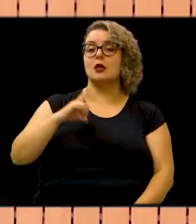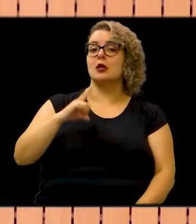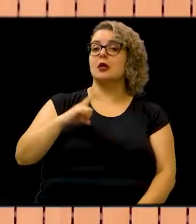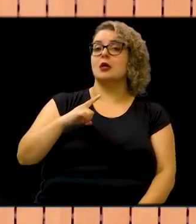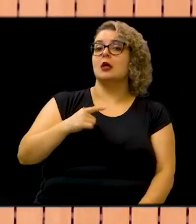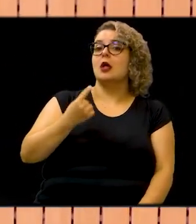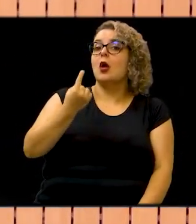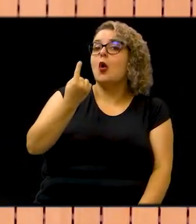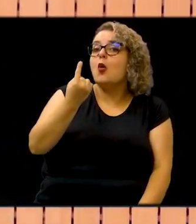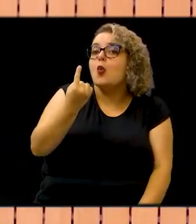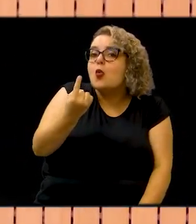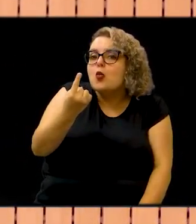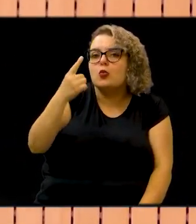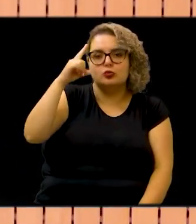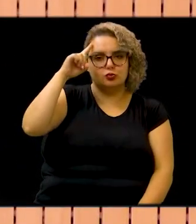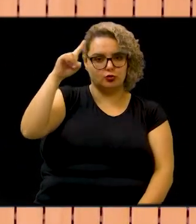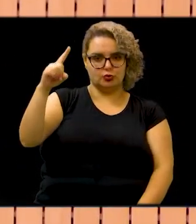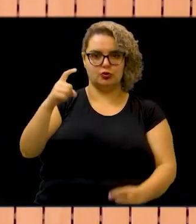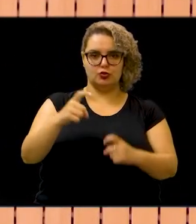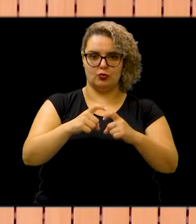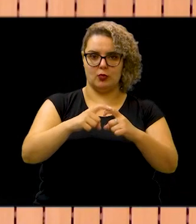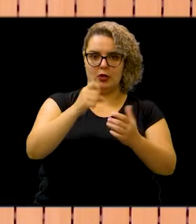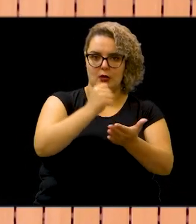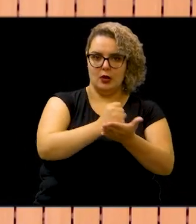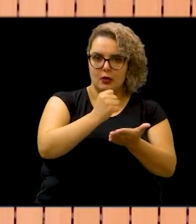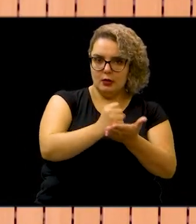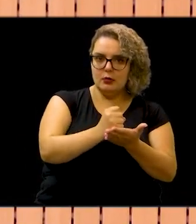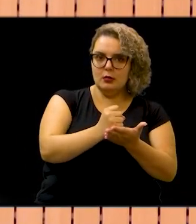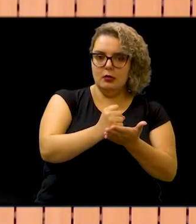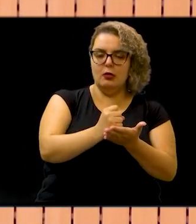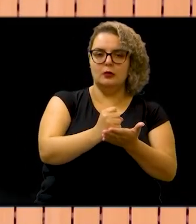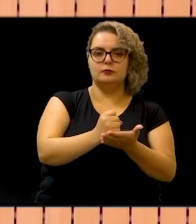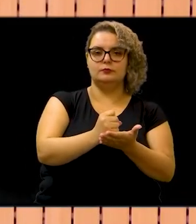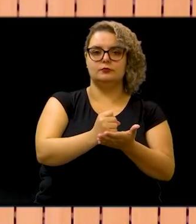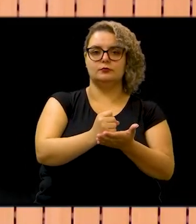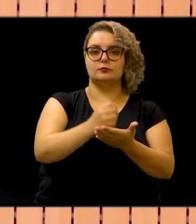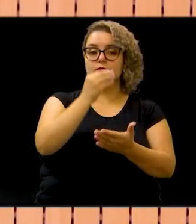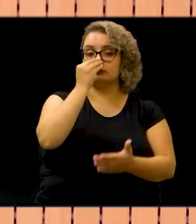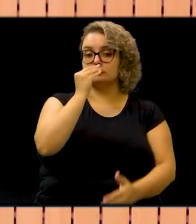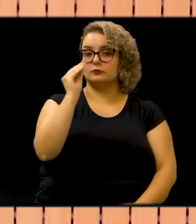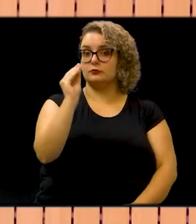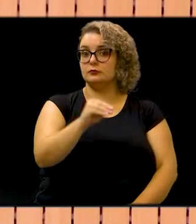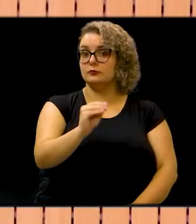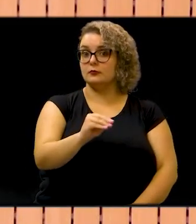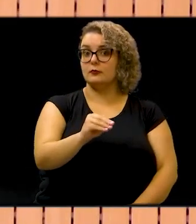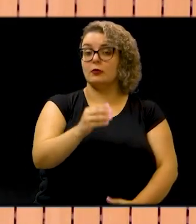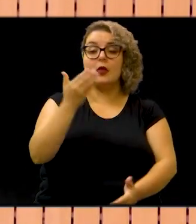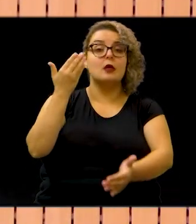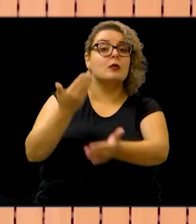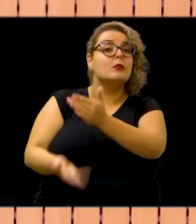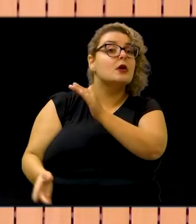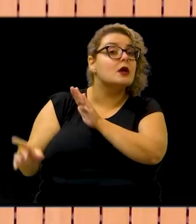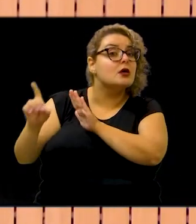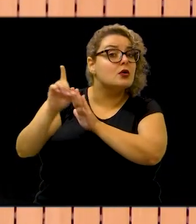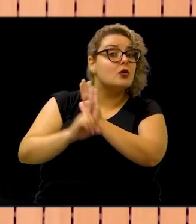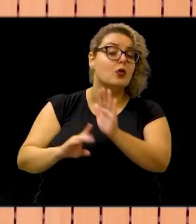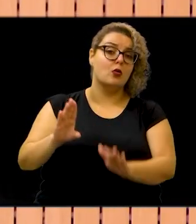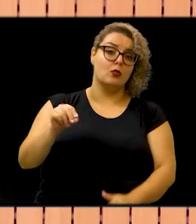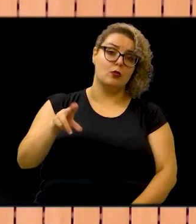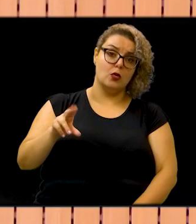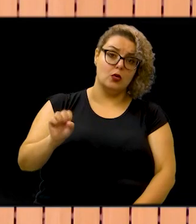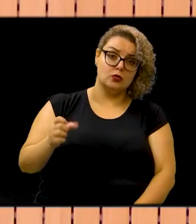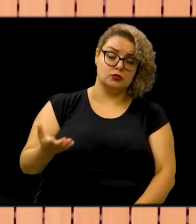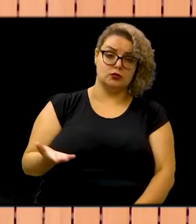pessoas que têm um dia de atestado e muitas vezes acaba sendo rejeitado, já perdem o seu